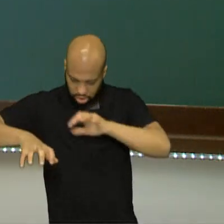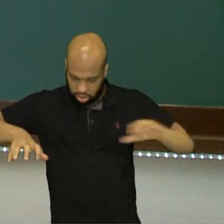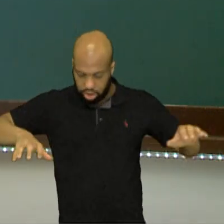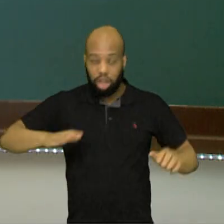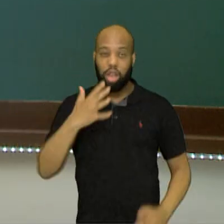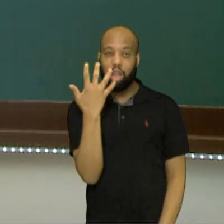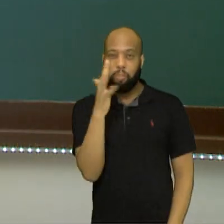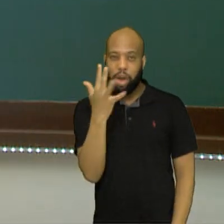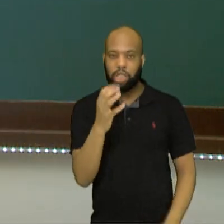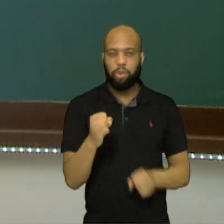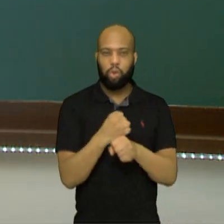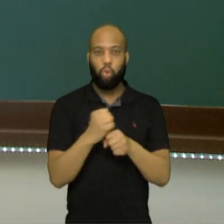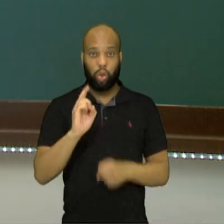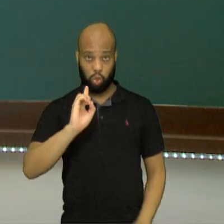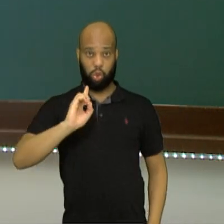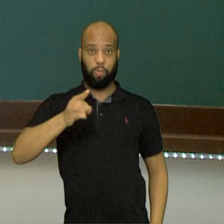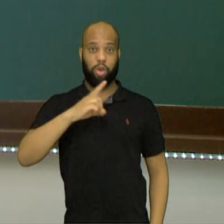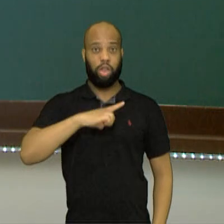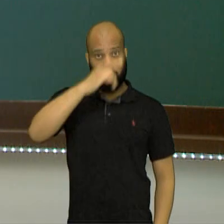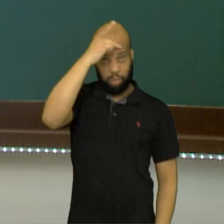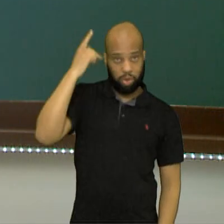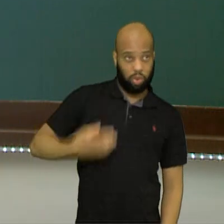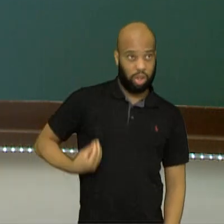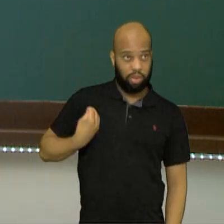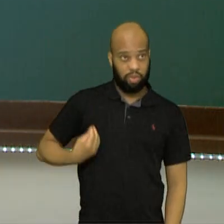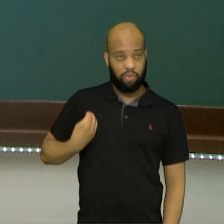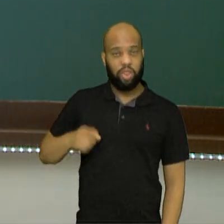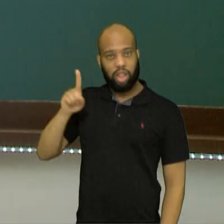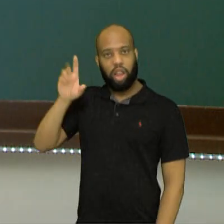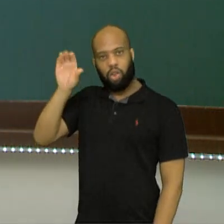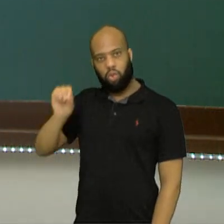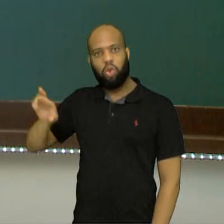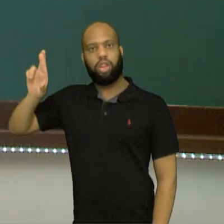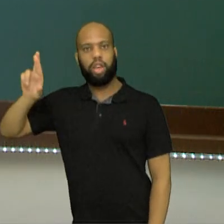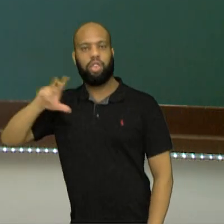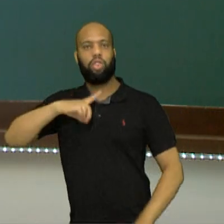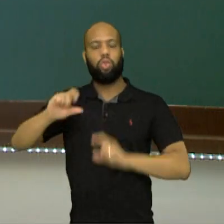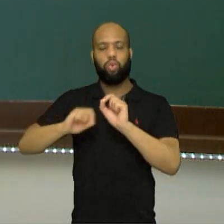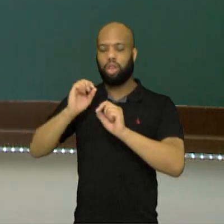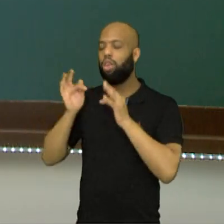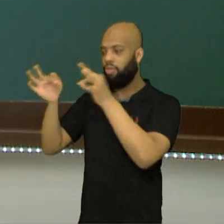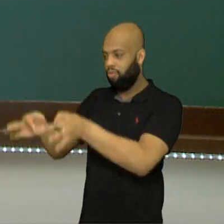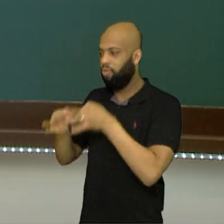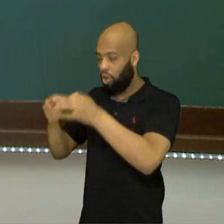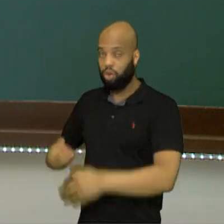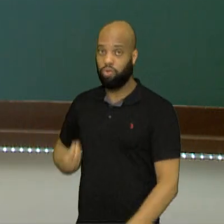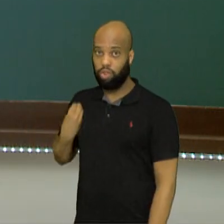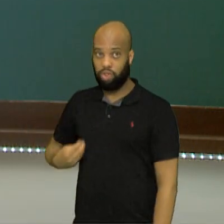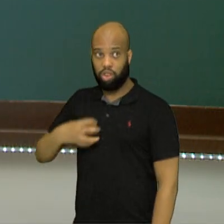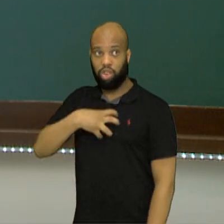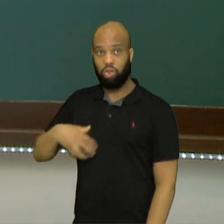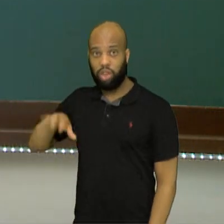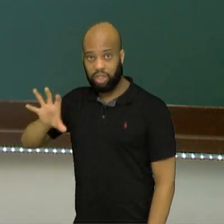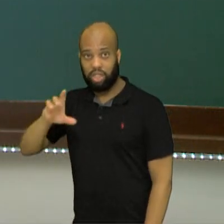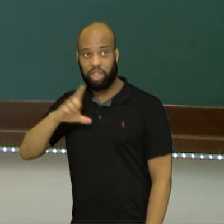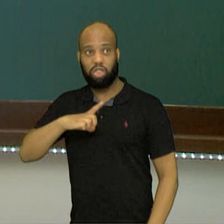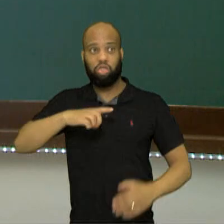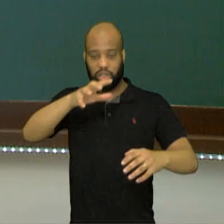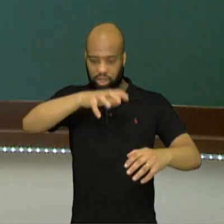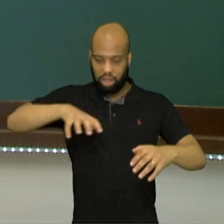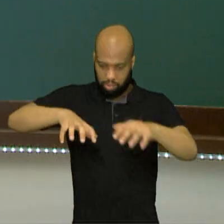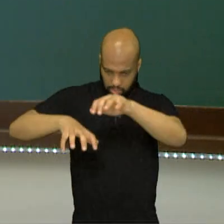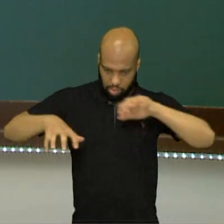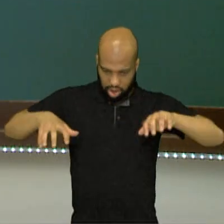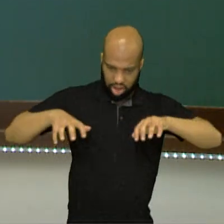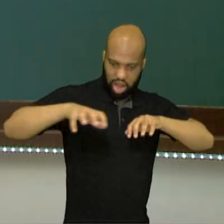1000, a maioria dos habitantes, né, do Oriente Medieval, eles viviam em senhorios e feudos, que estavam divididos em 3